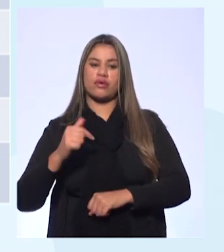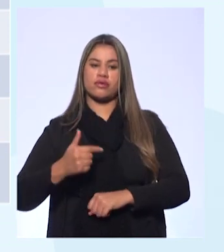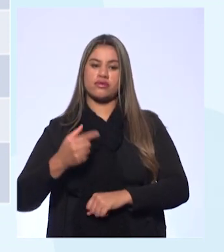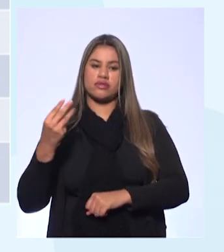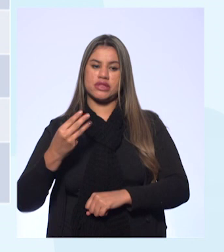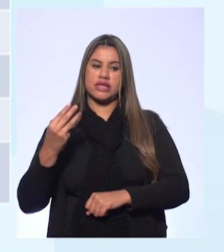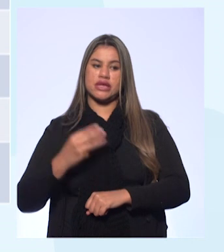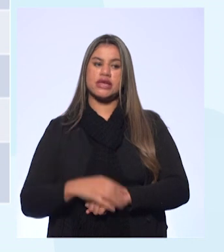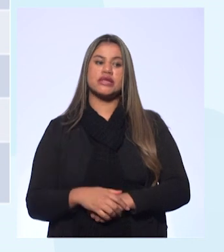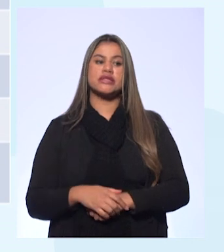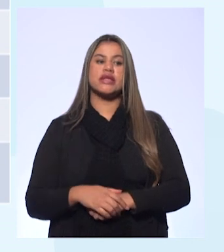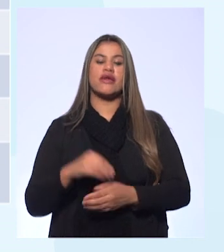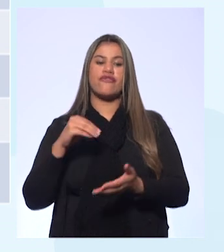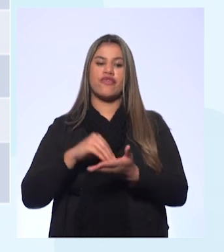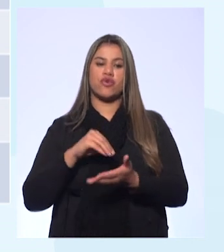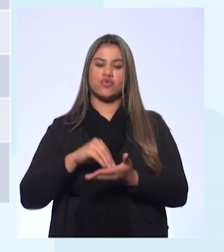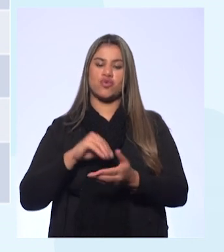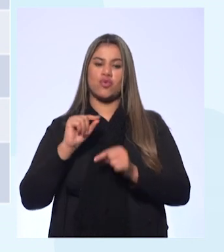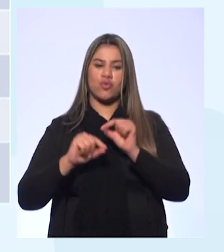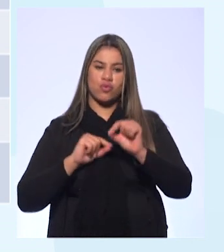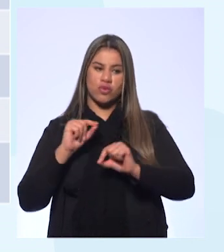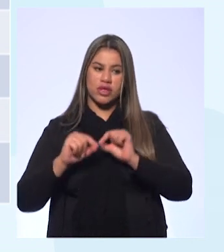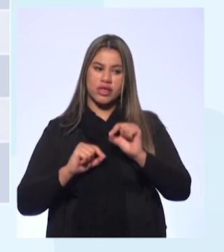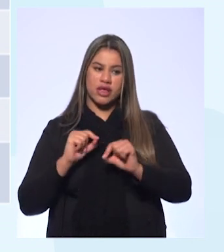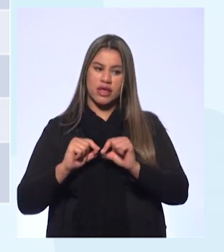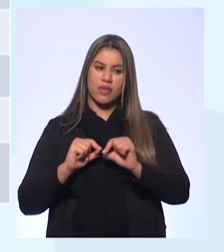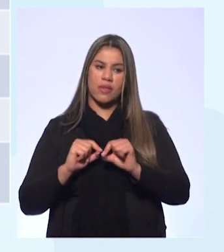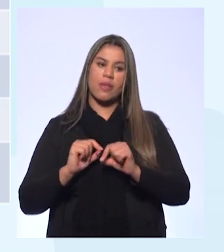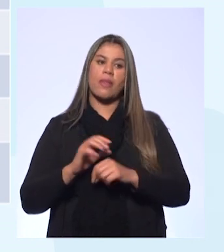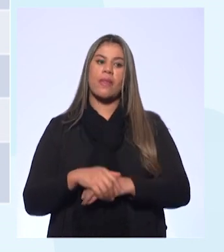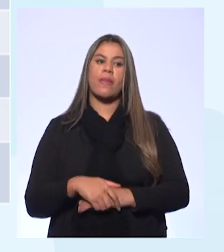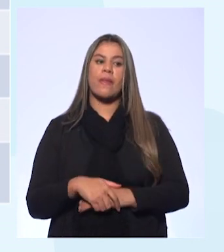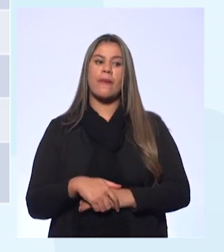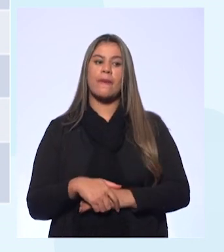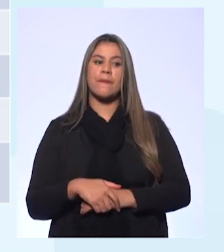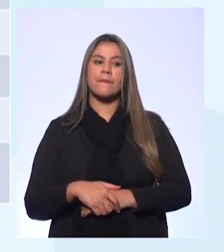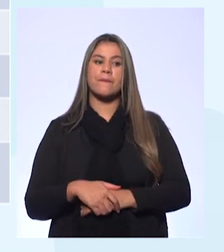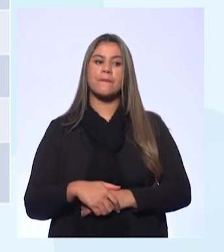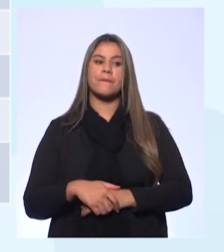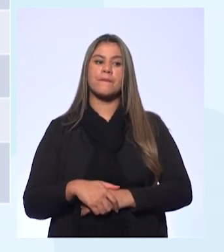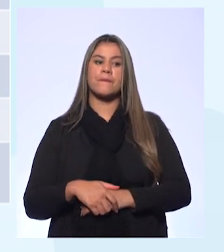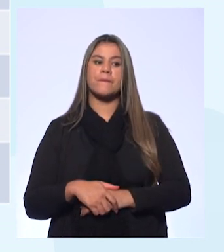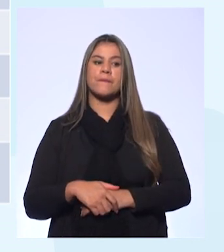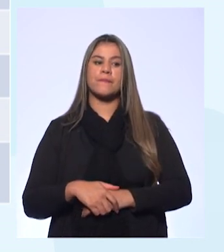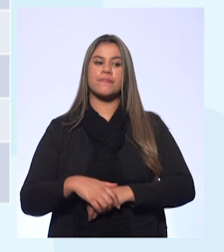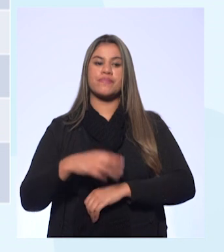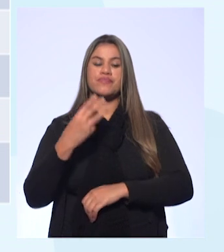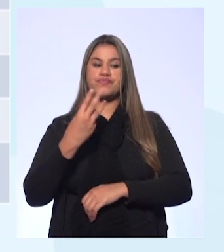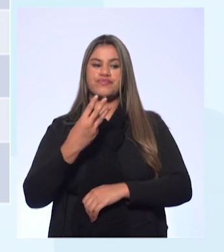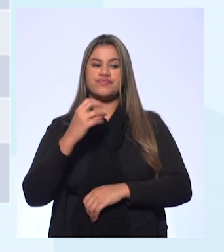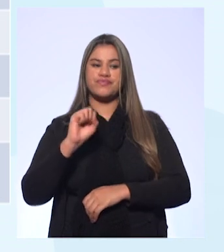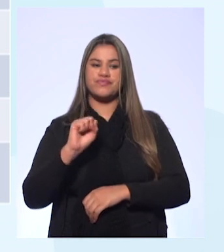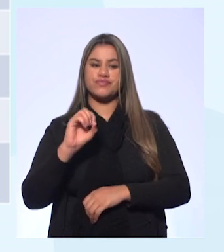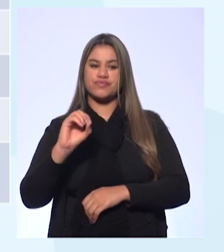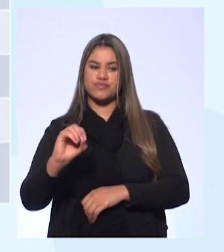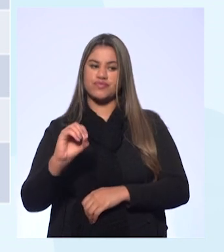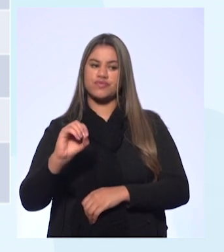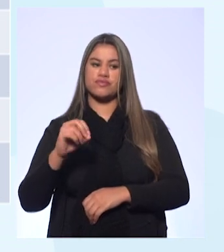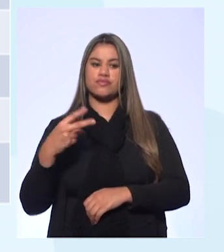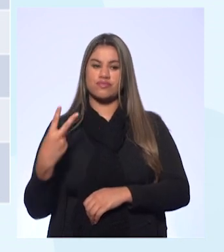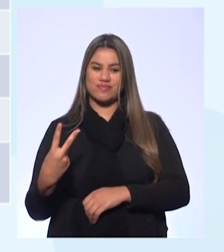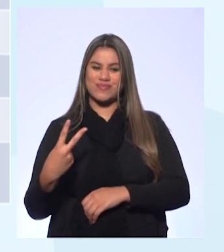fazer, né? Confirmar aí completar a tabela de vocês, das 3 moléculas do dióxido de